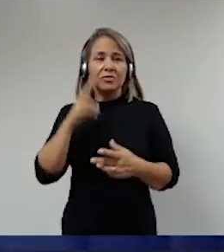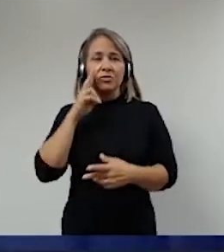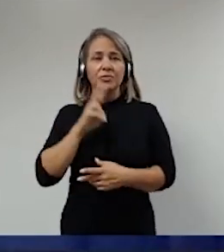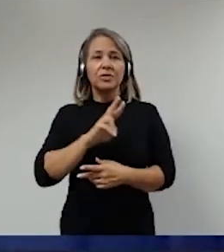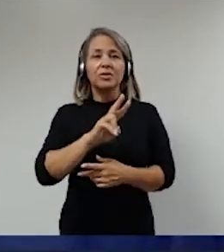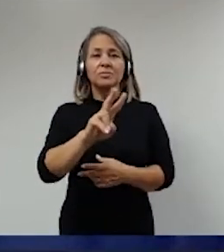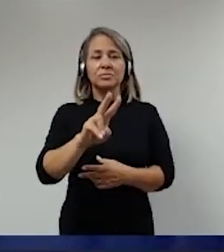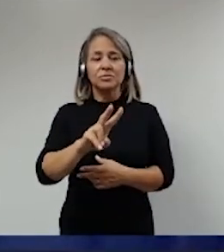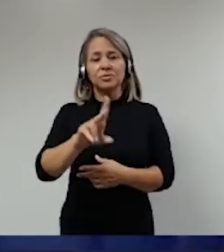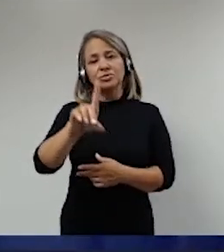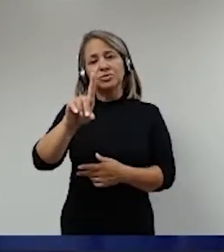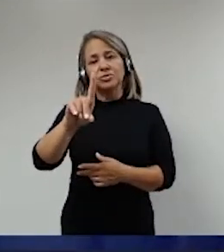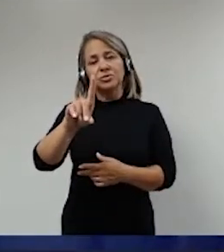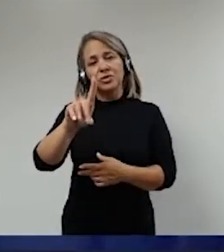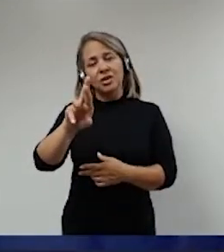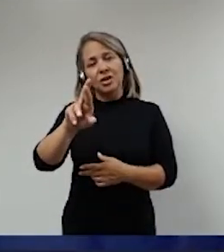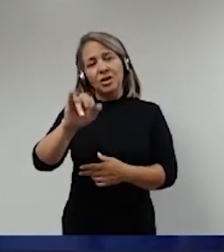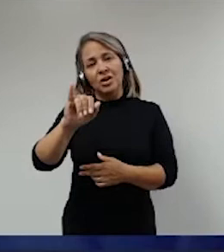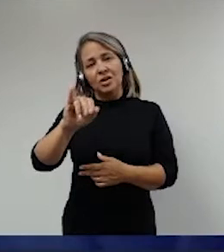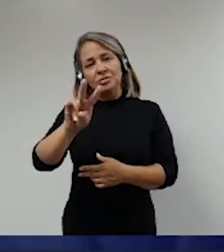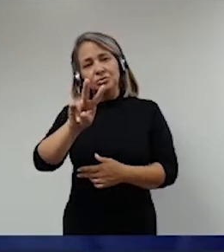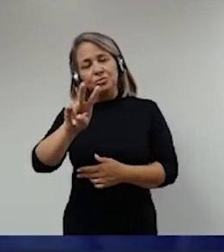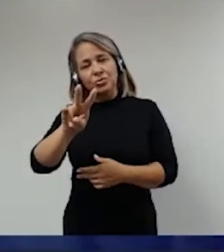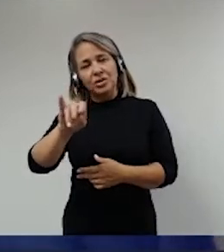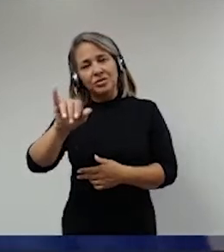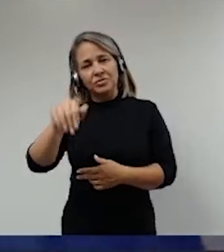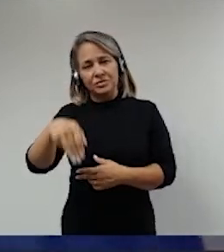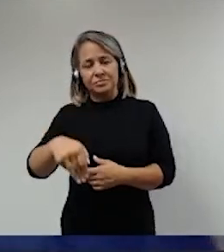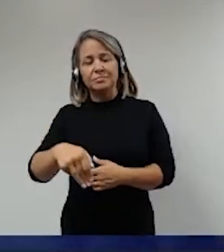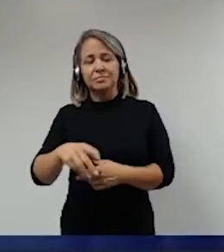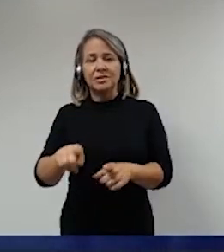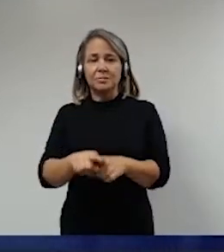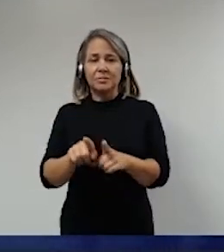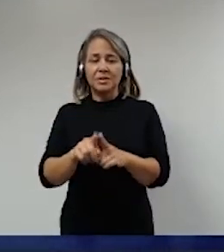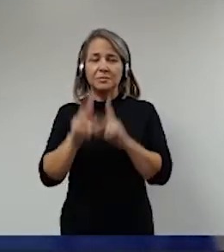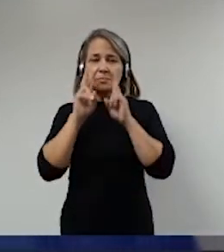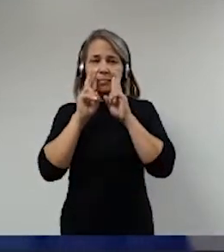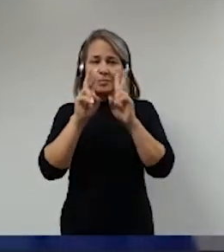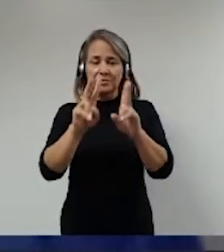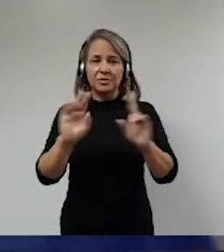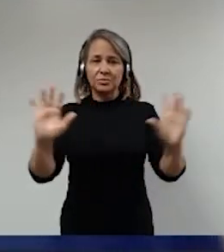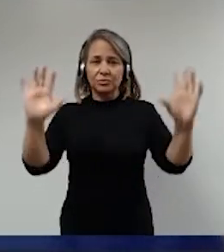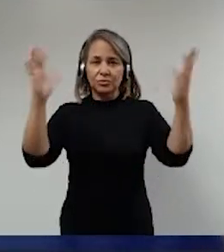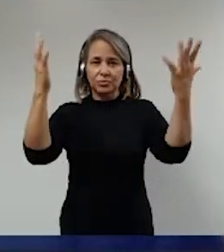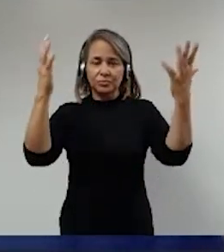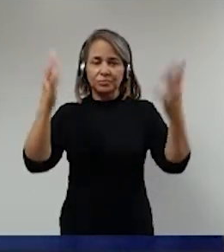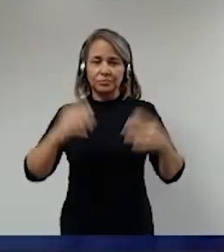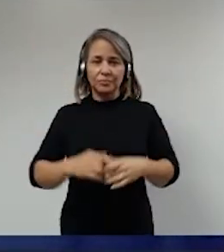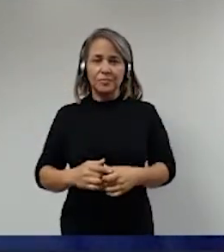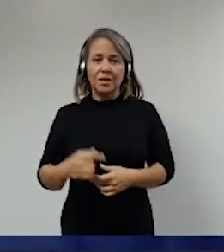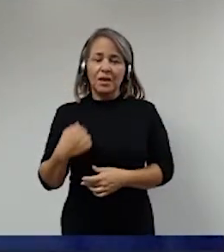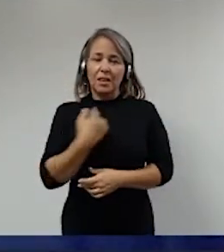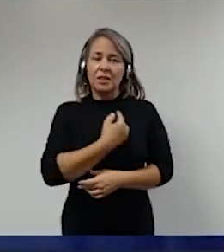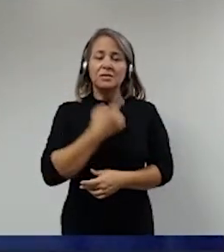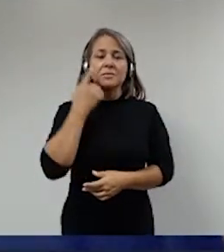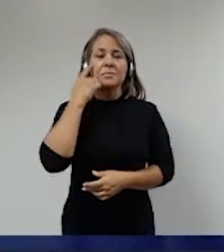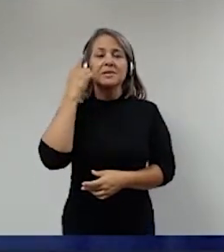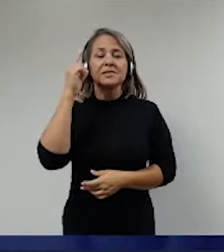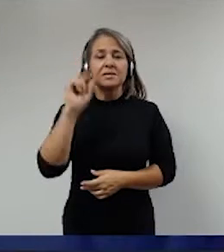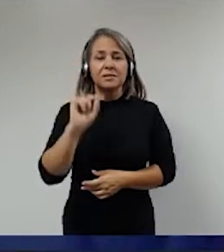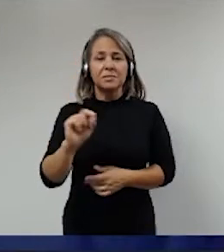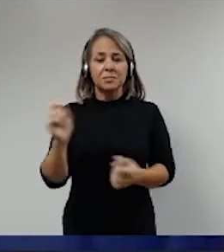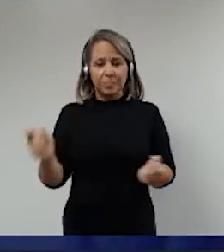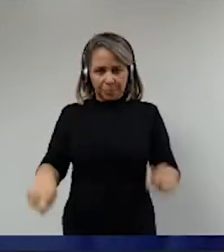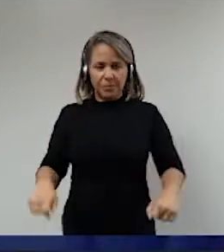né? Enfim, é uma nova forma de interação, né? E mesmo nós imaginando que